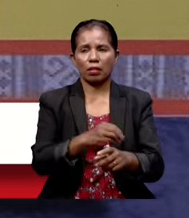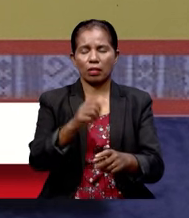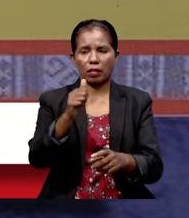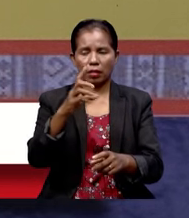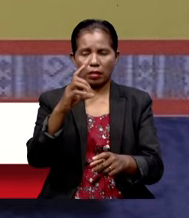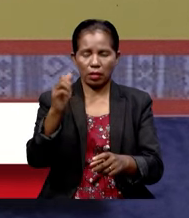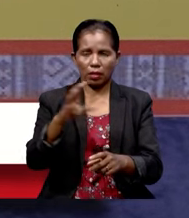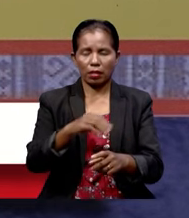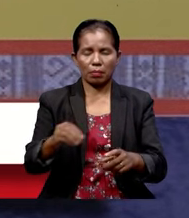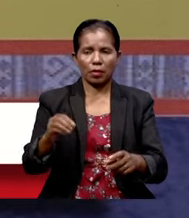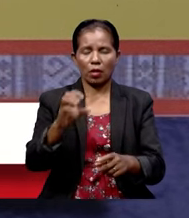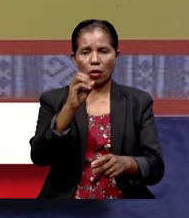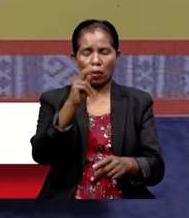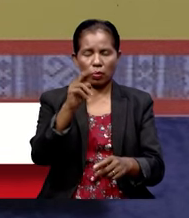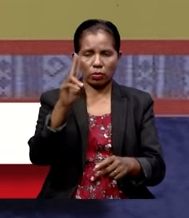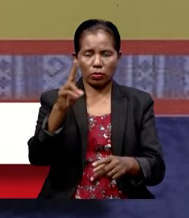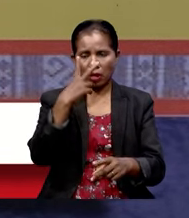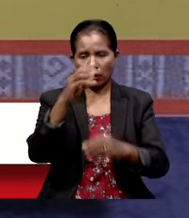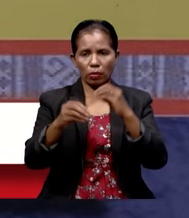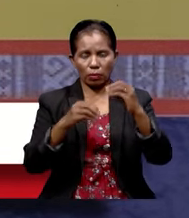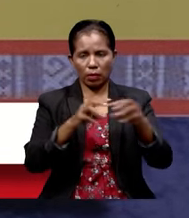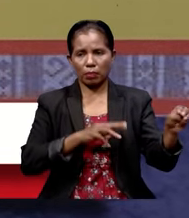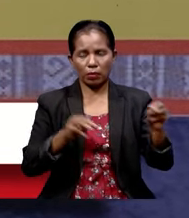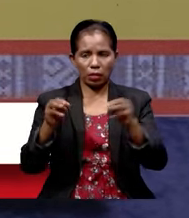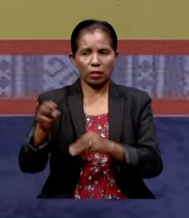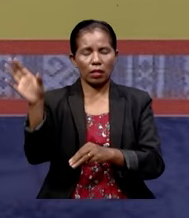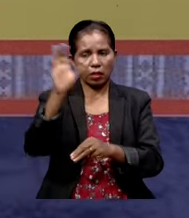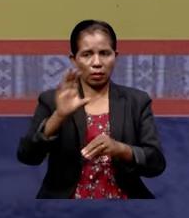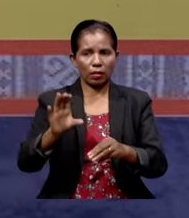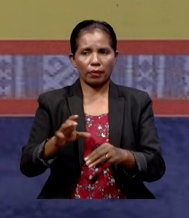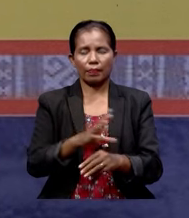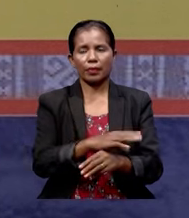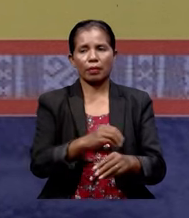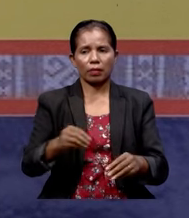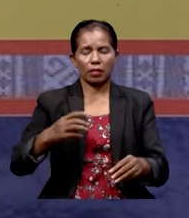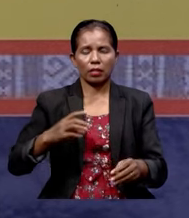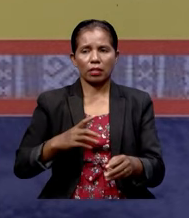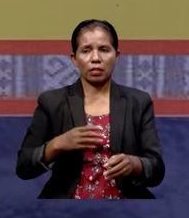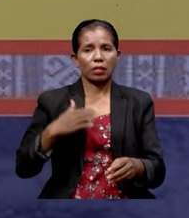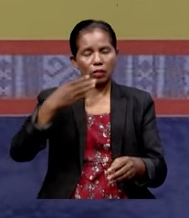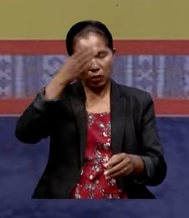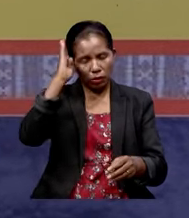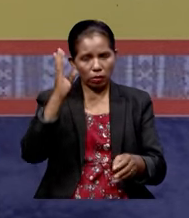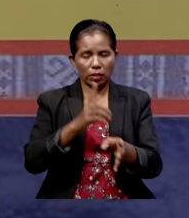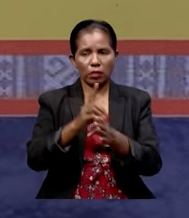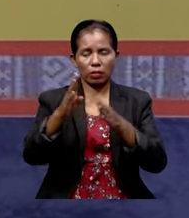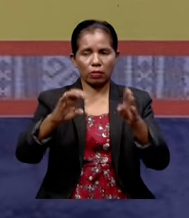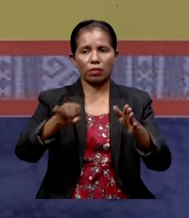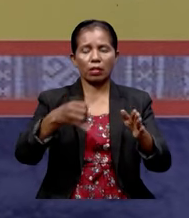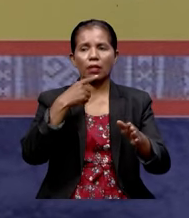Nações Unidas sobre mudanças climáticas, de apoio Sr. Diretor-Geral Francisco